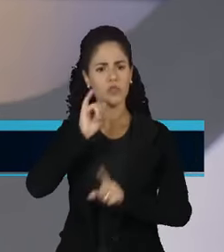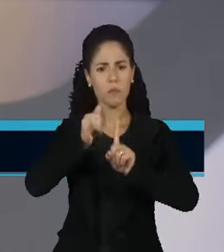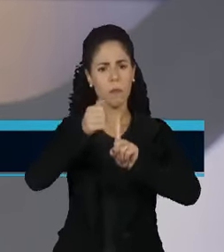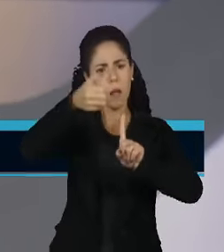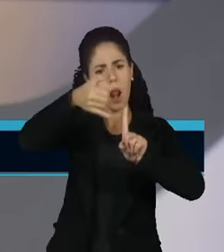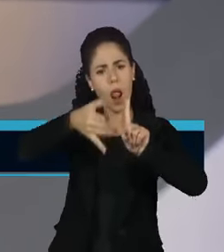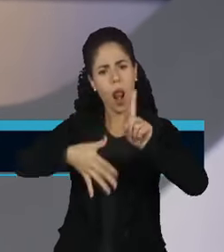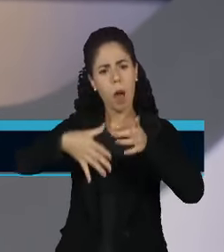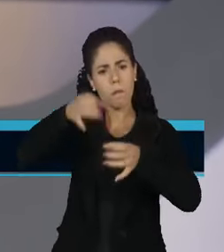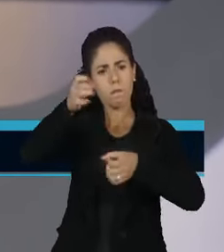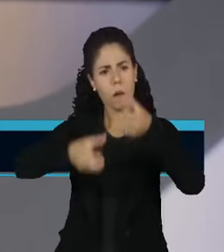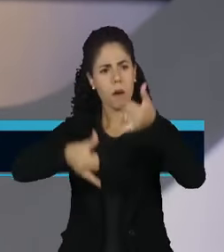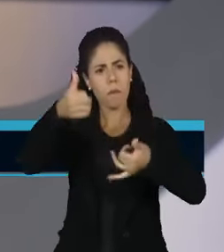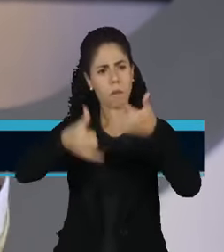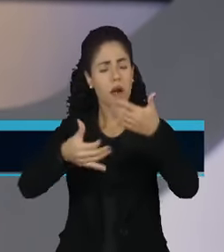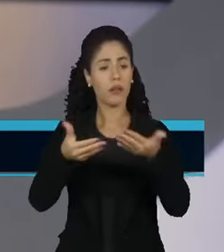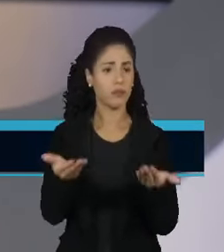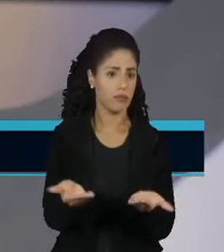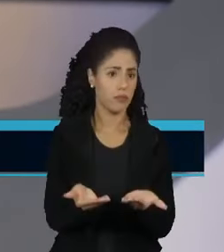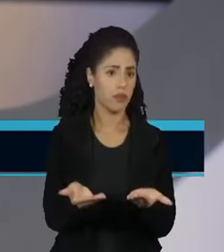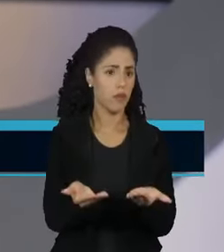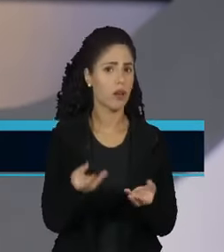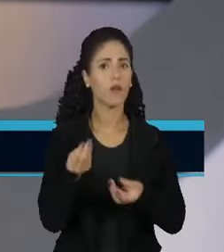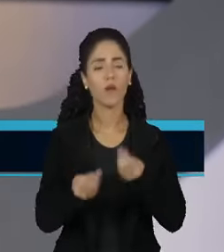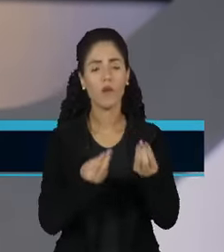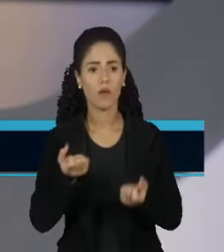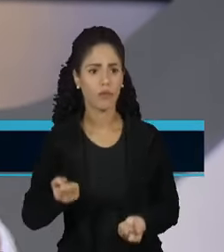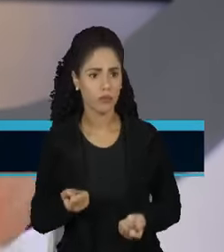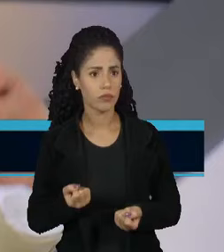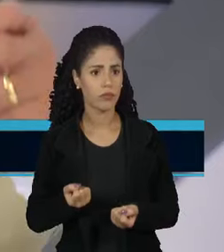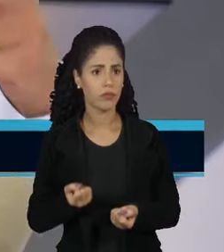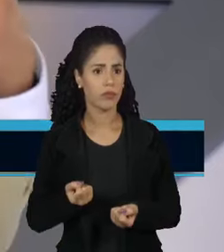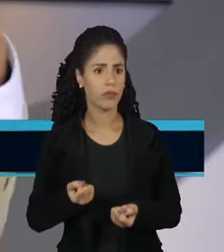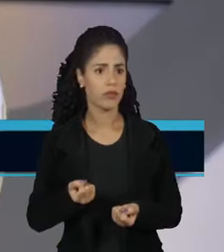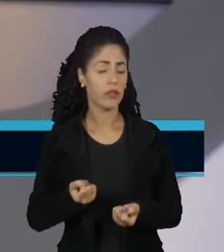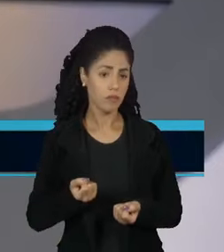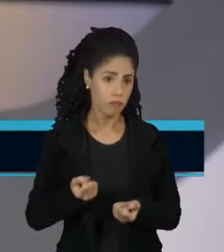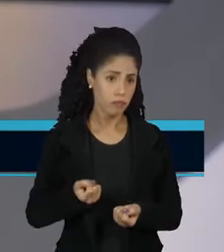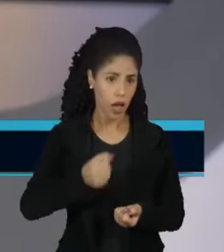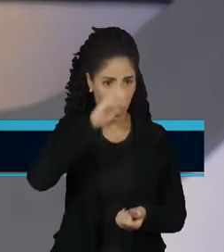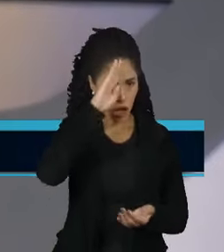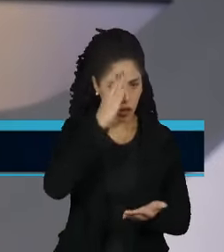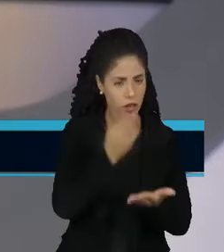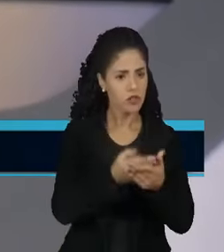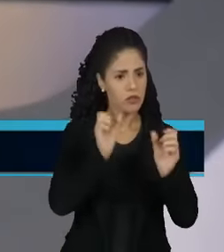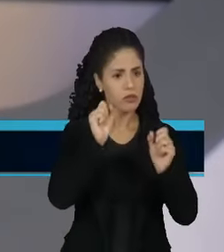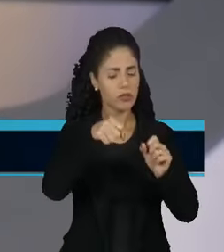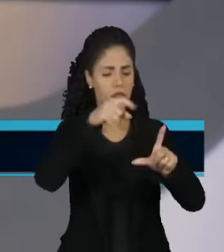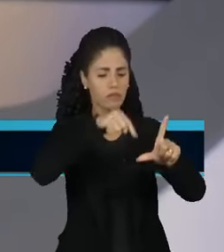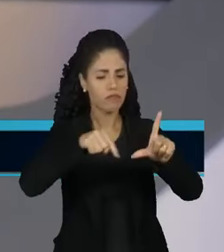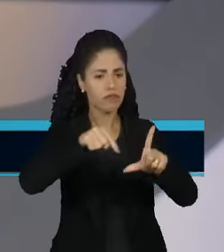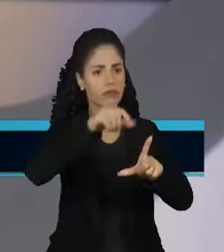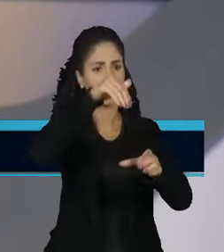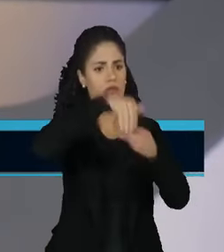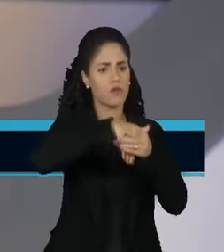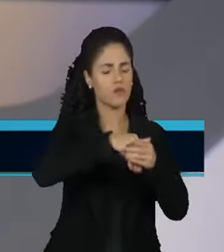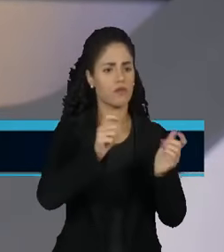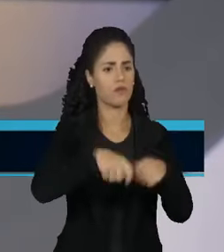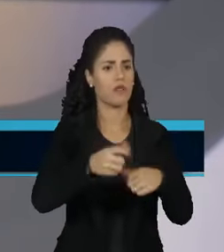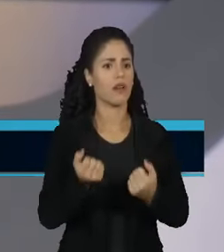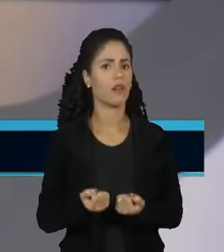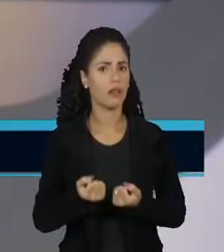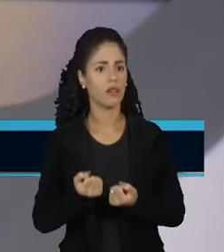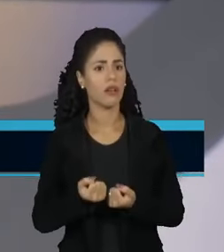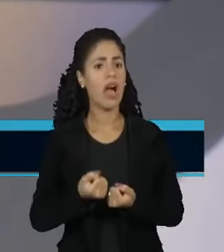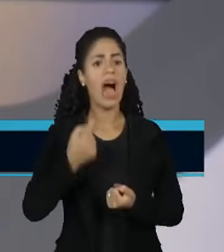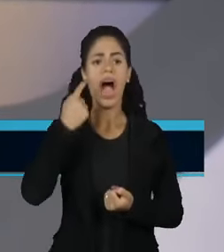encaixa. Então, não é agora, vamos desacreditar as urnas, se perder, vamos